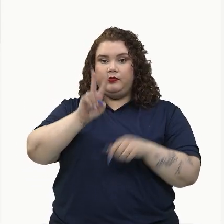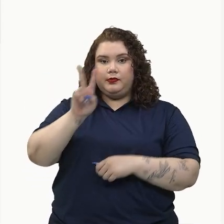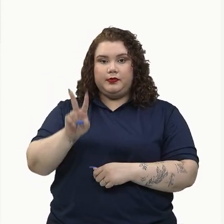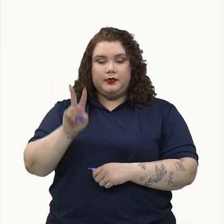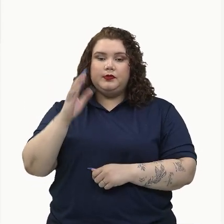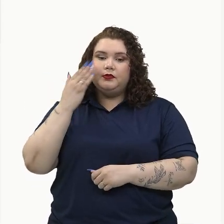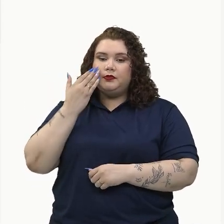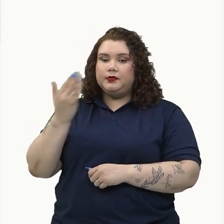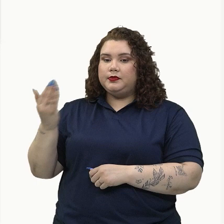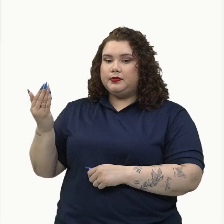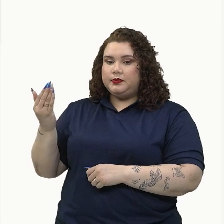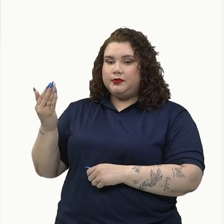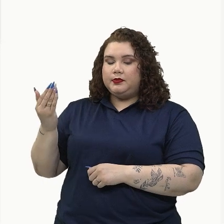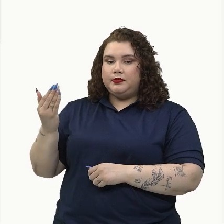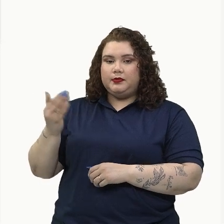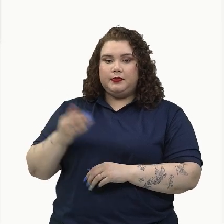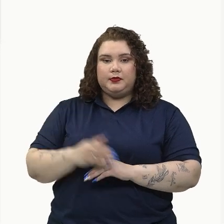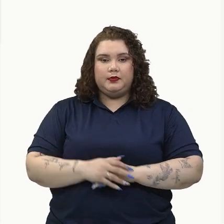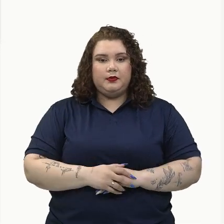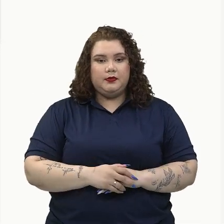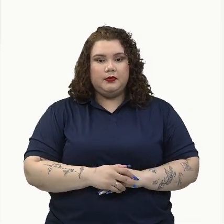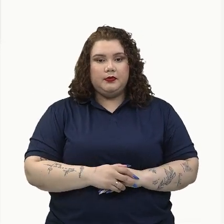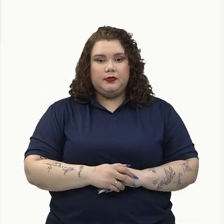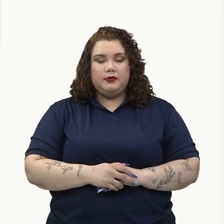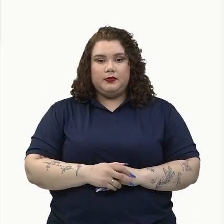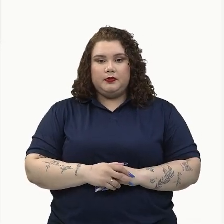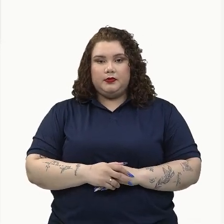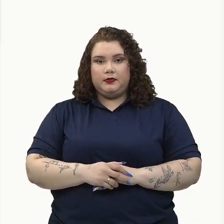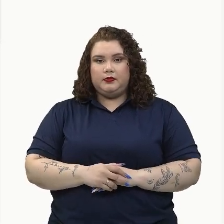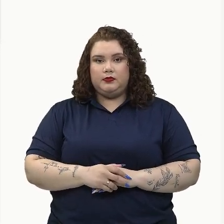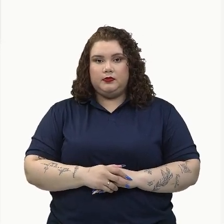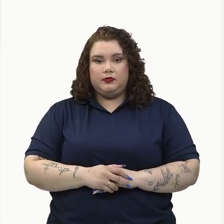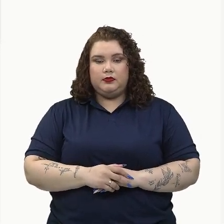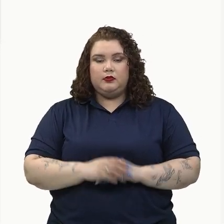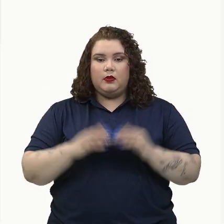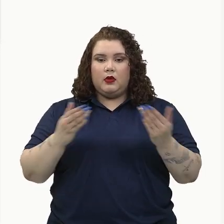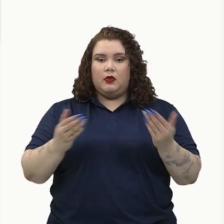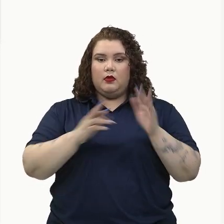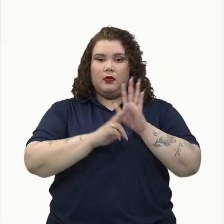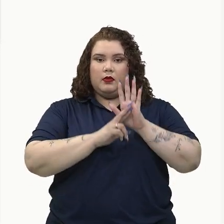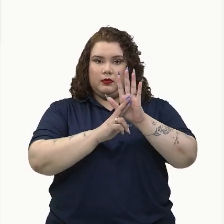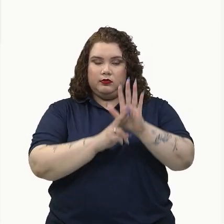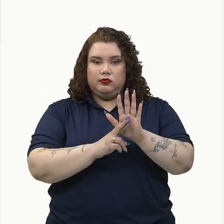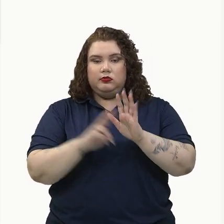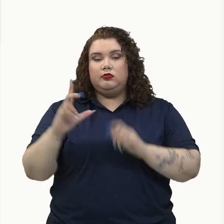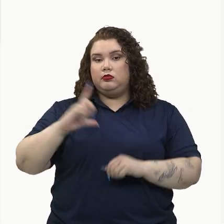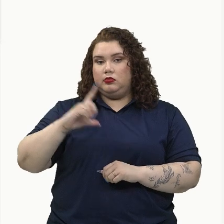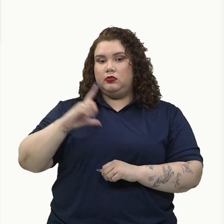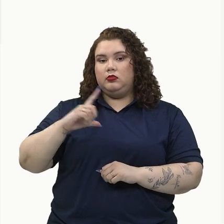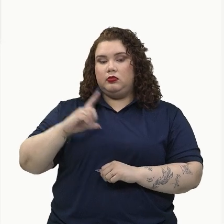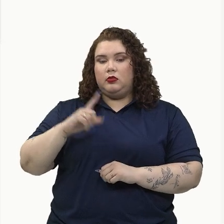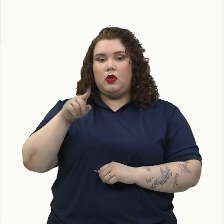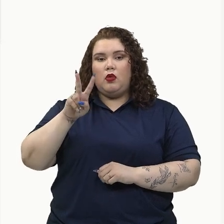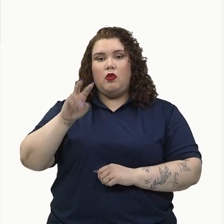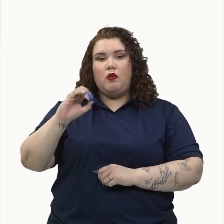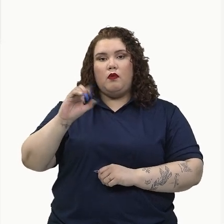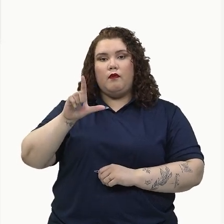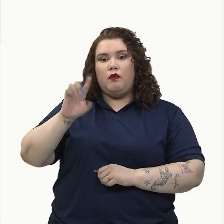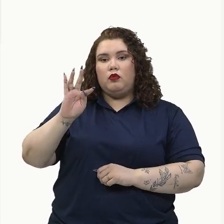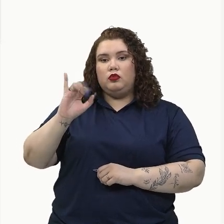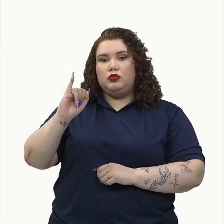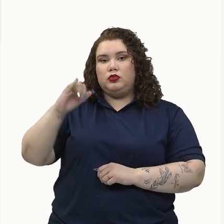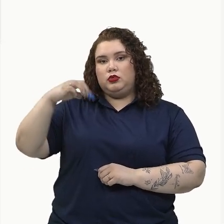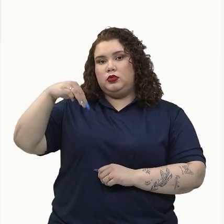representa aqui o símbolo, representando aí, neste caso, você tem os voltímetros, que